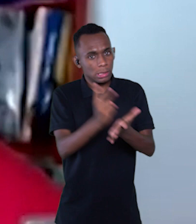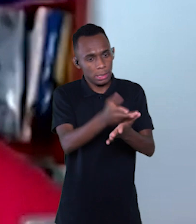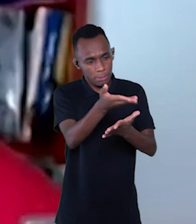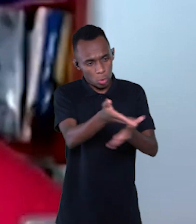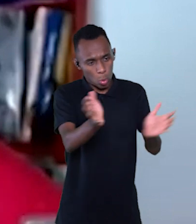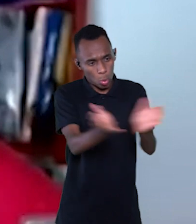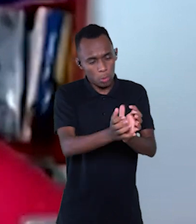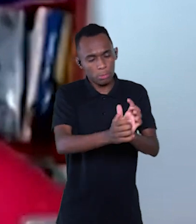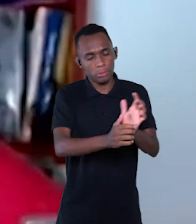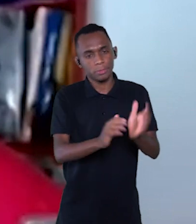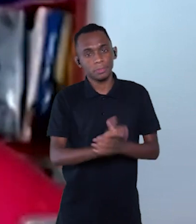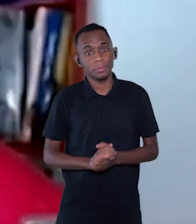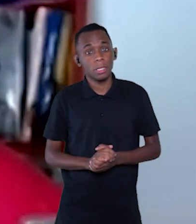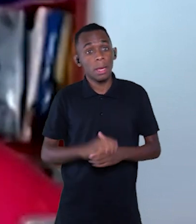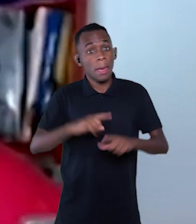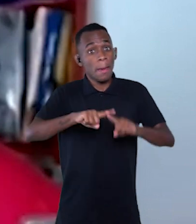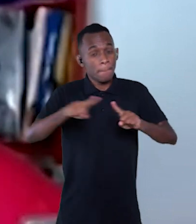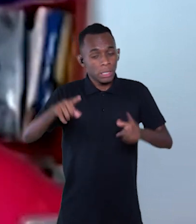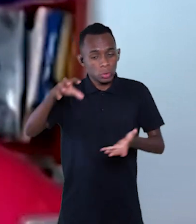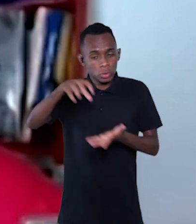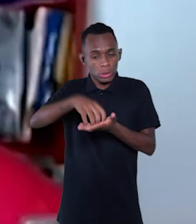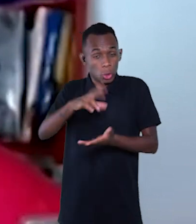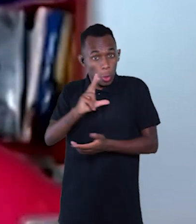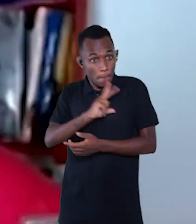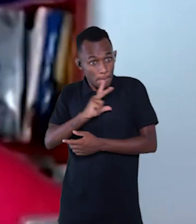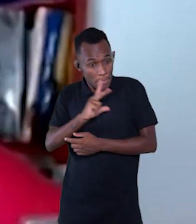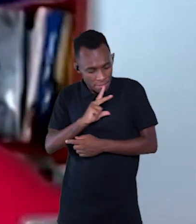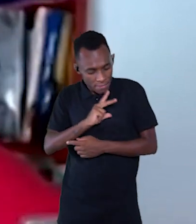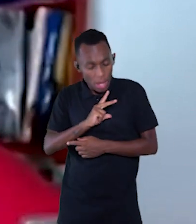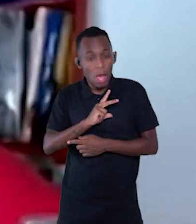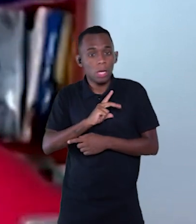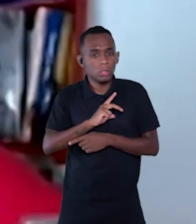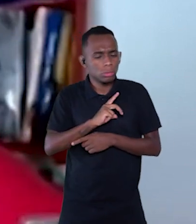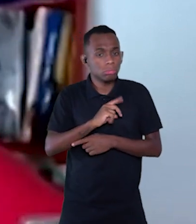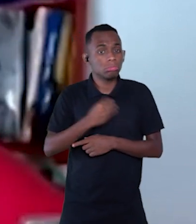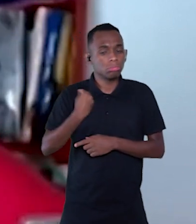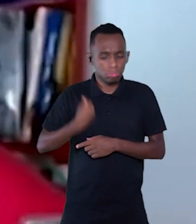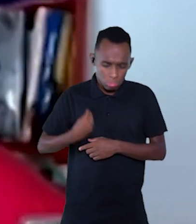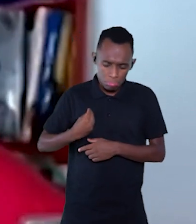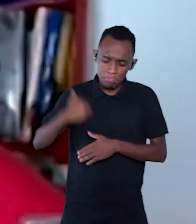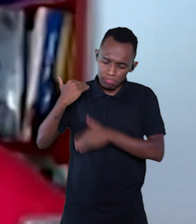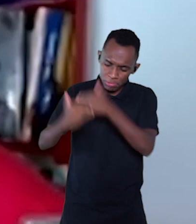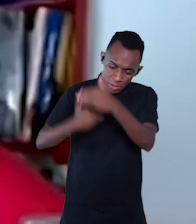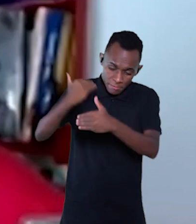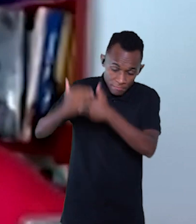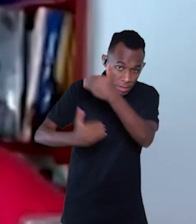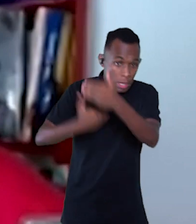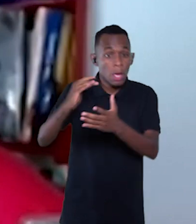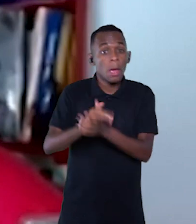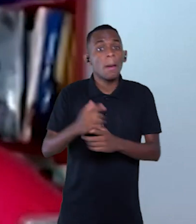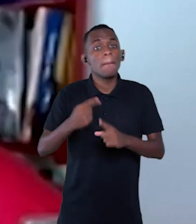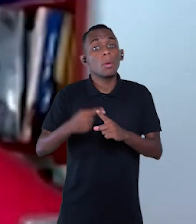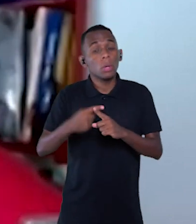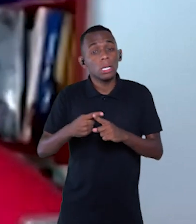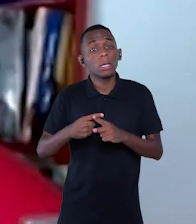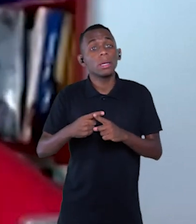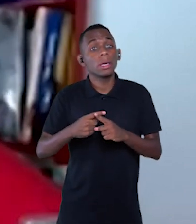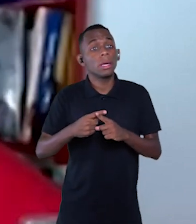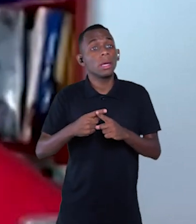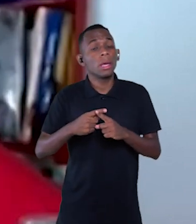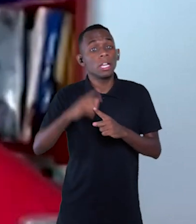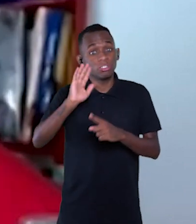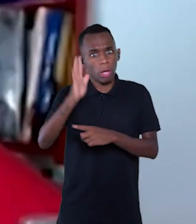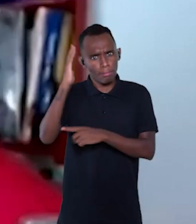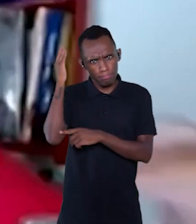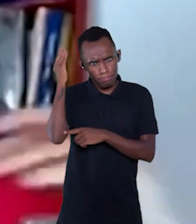Nos sistemas de saúde privado, o médico de família está cada vez mais presente, Porque a ciência já provou que ter uma porta de